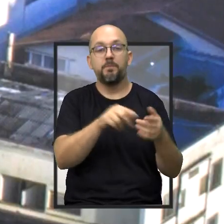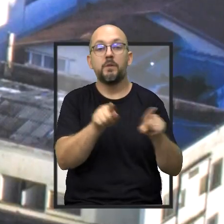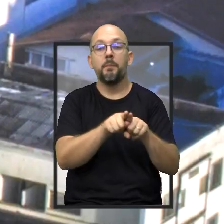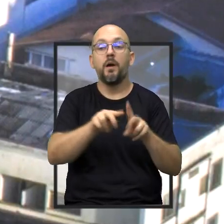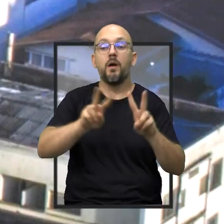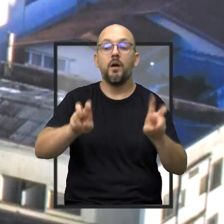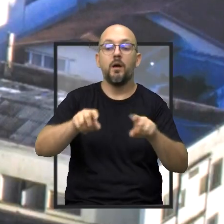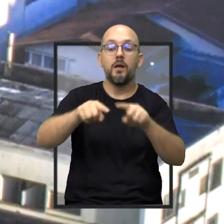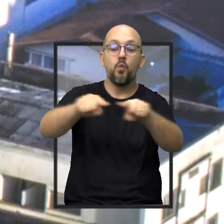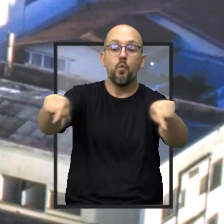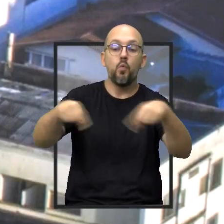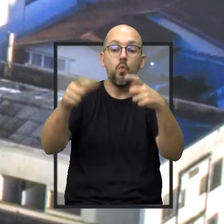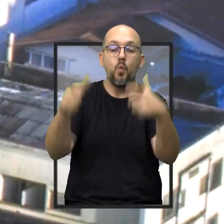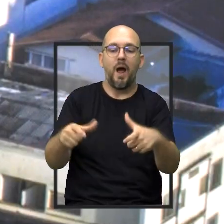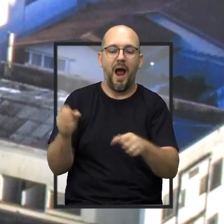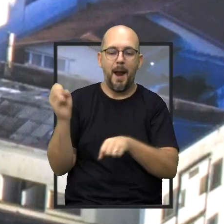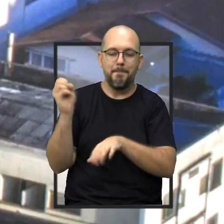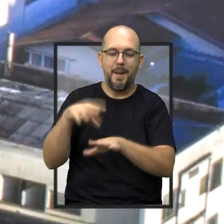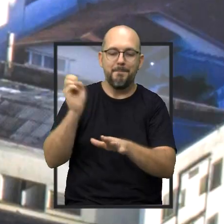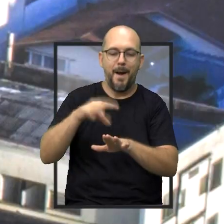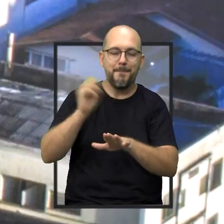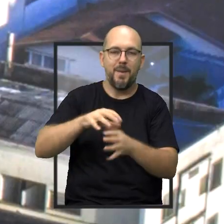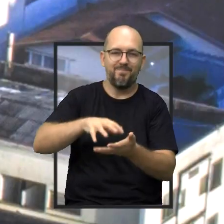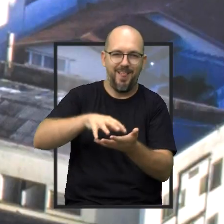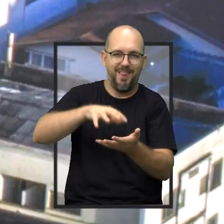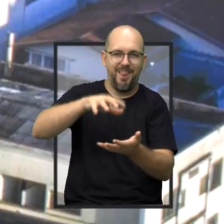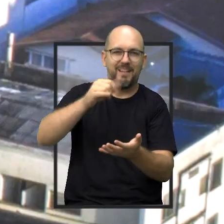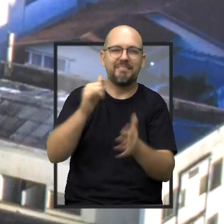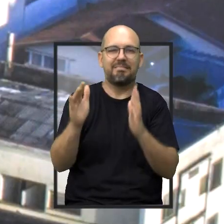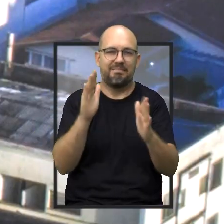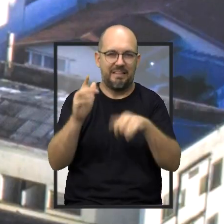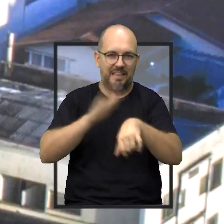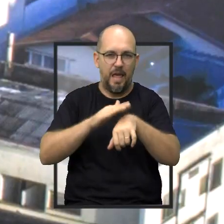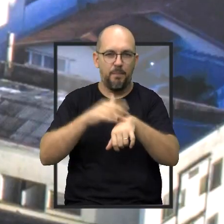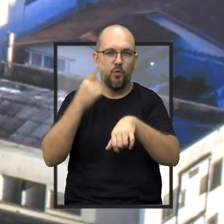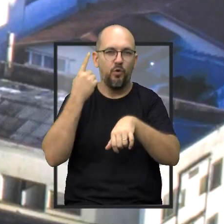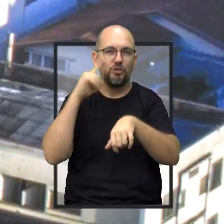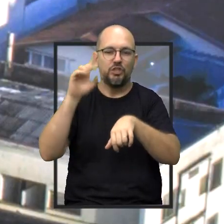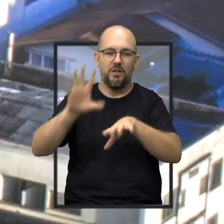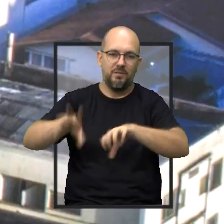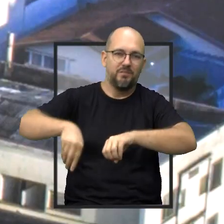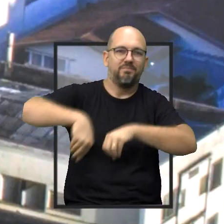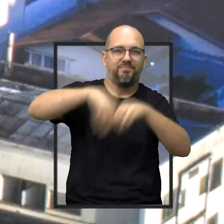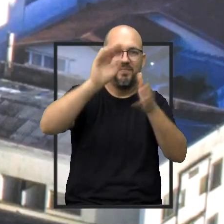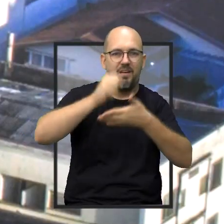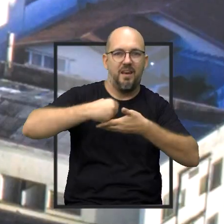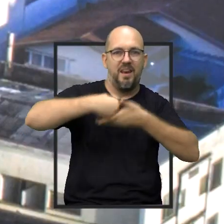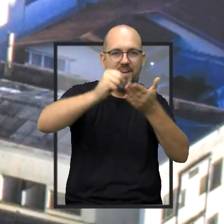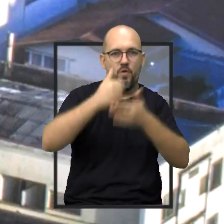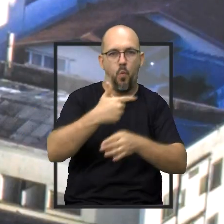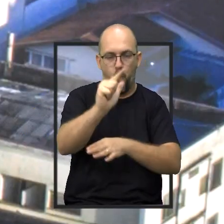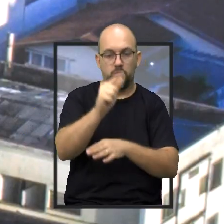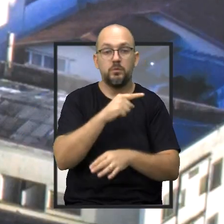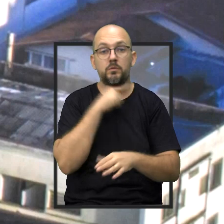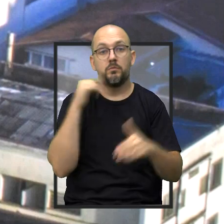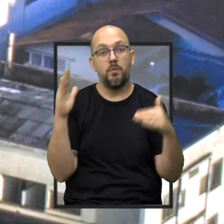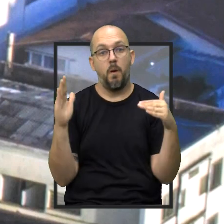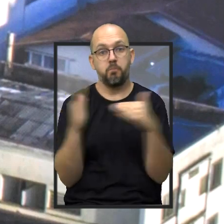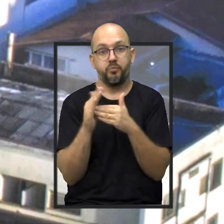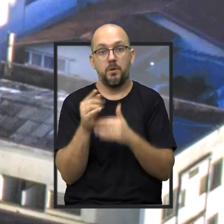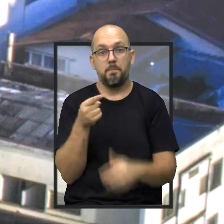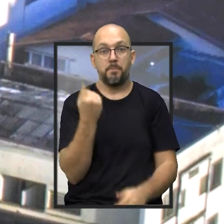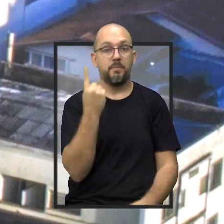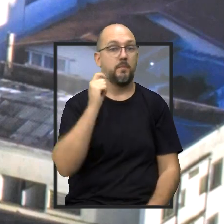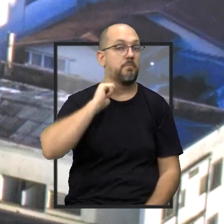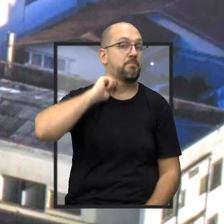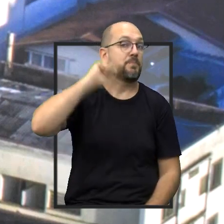do transbordo, que é o licenciamento provisório que o município tem. Licenciamento provisório que tinha vencimento até o dia